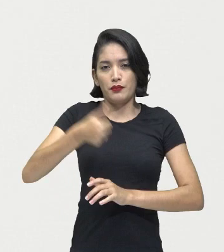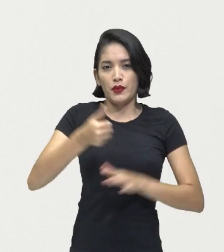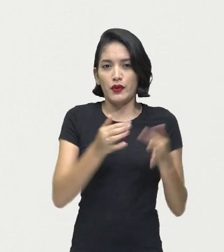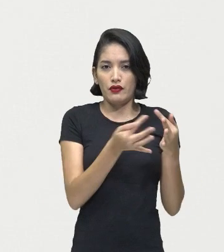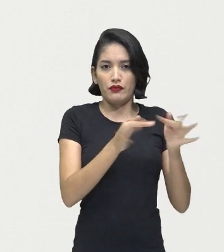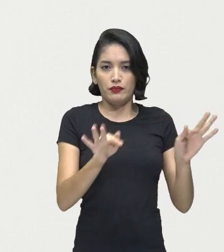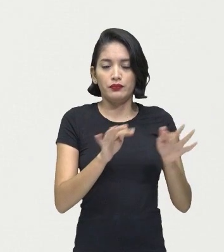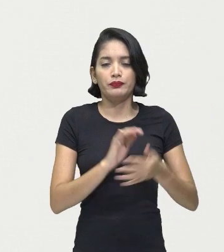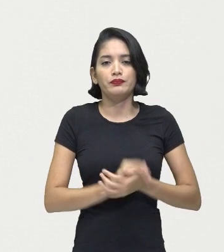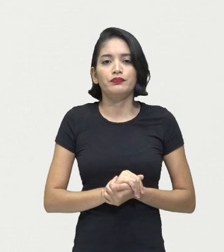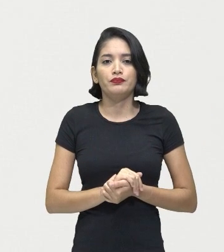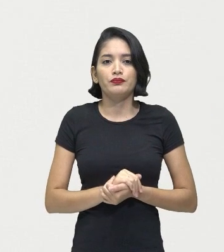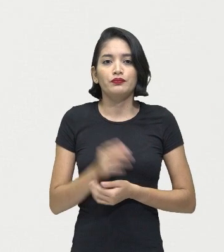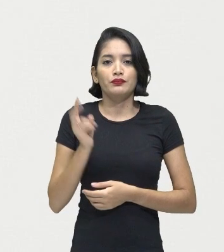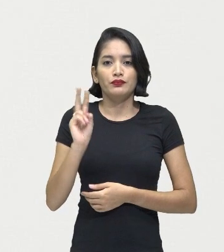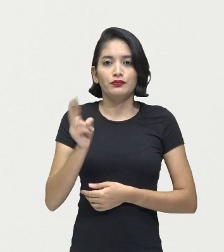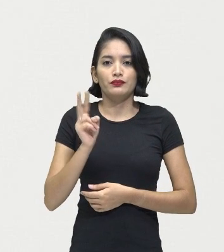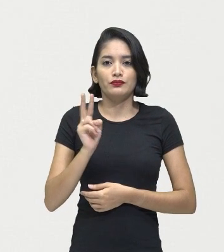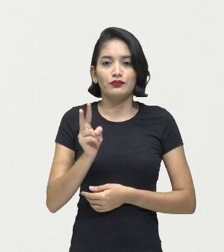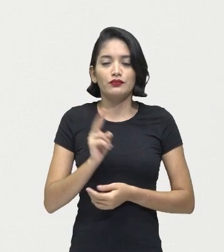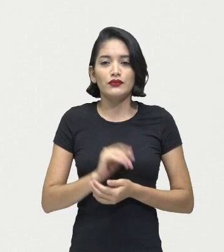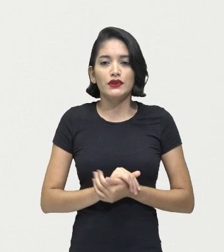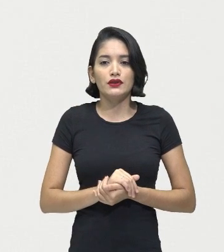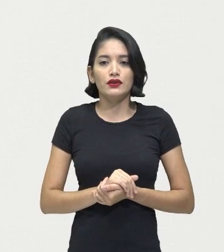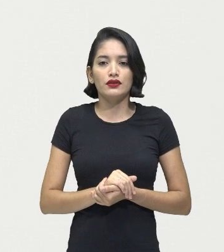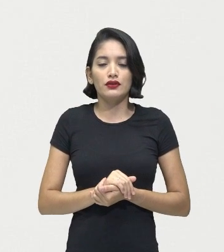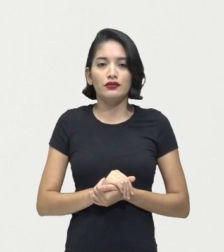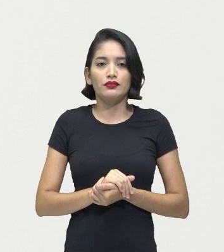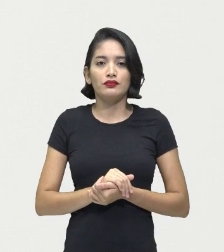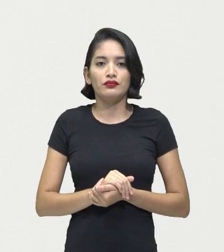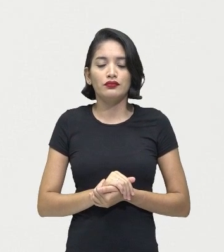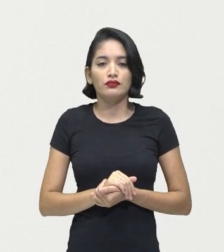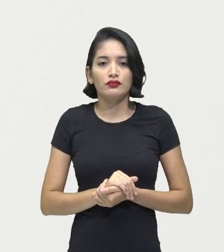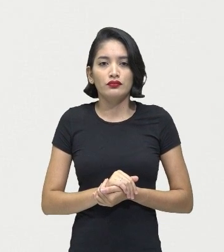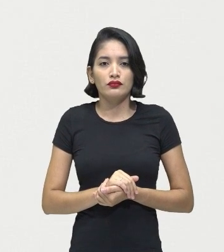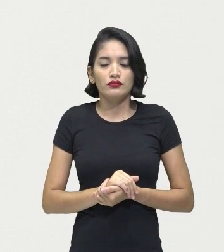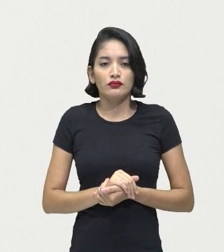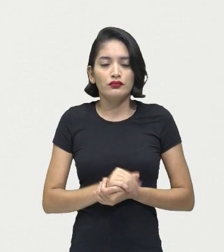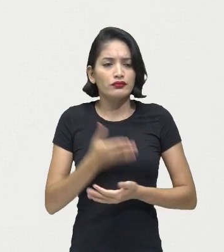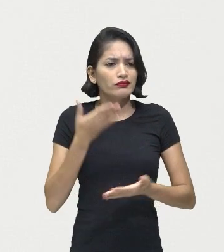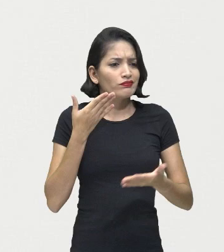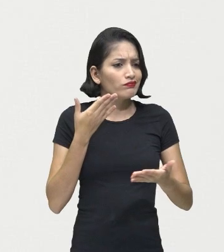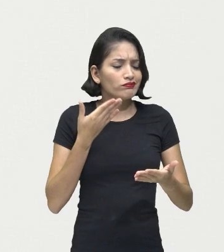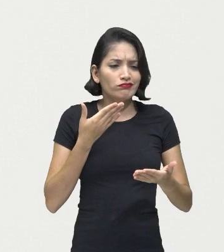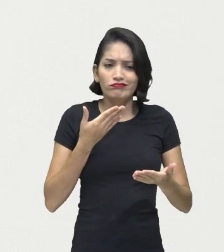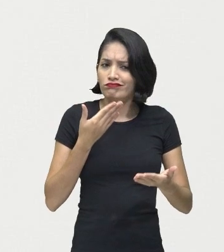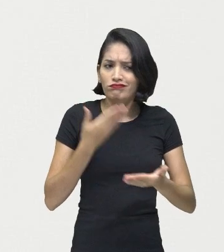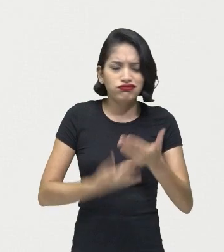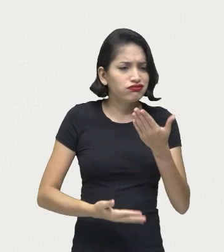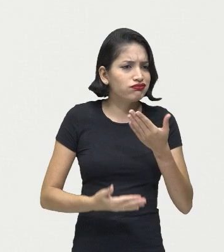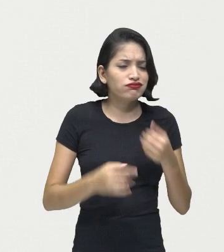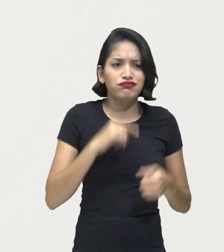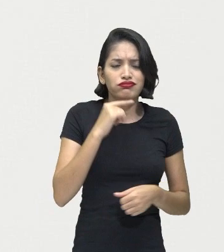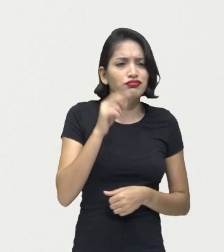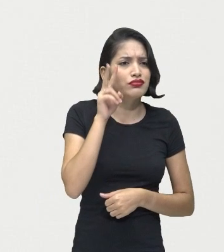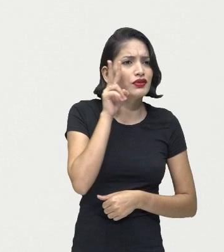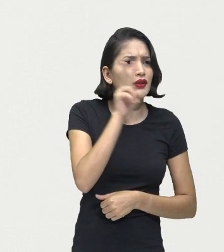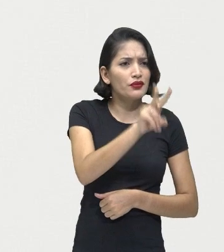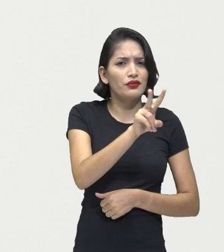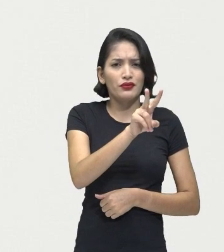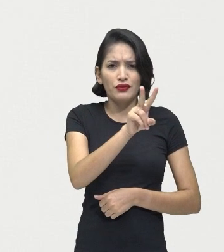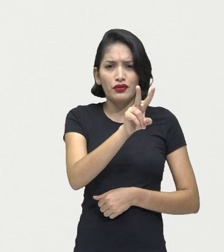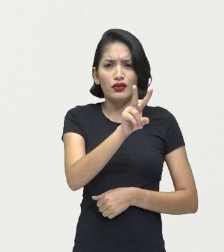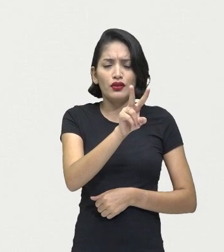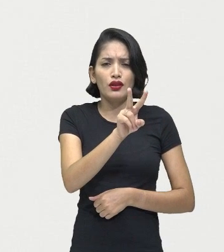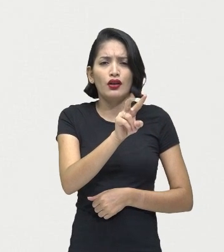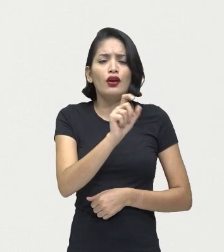ok? Seguindo, nós temos outro exemplo aqui, olha. Perdiu de vista o que